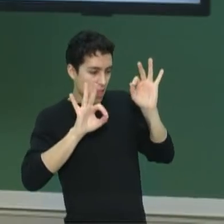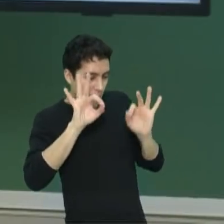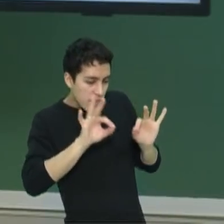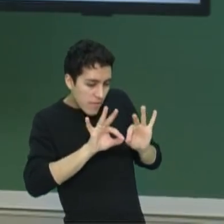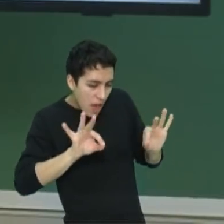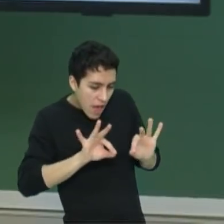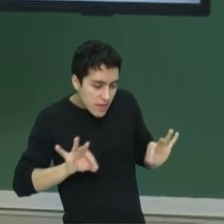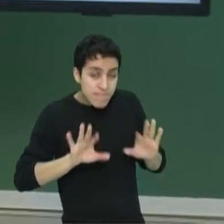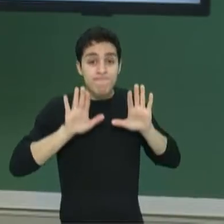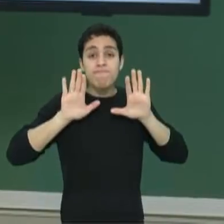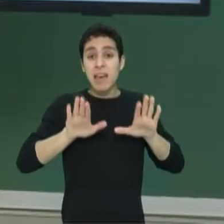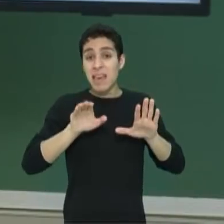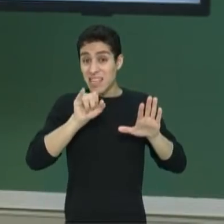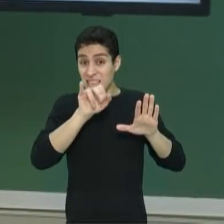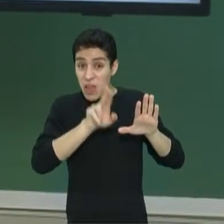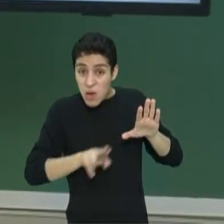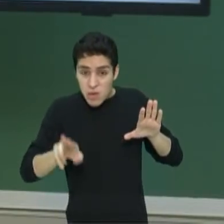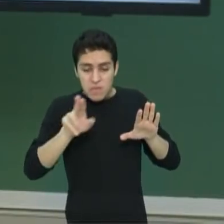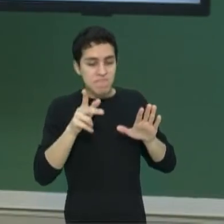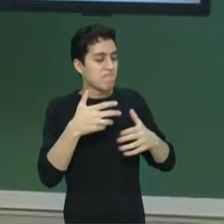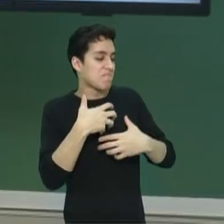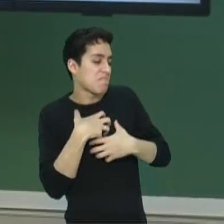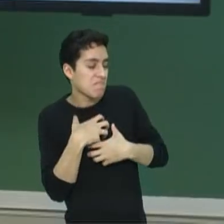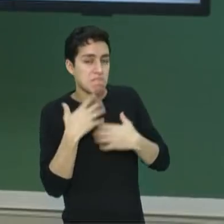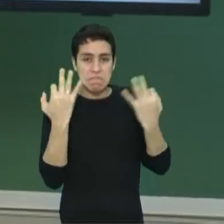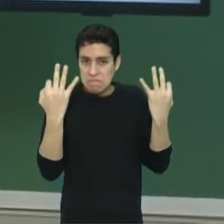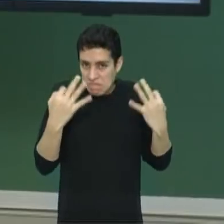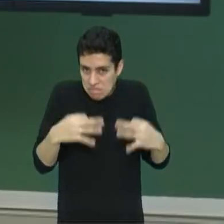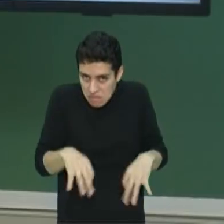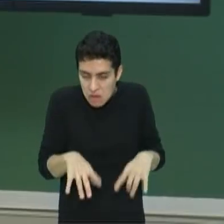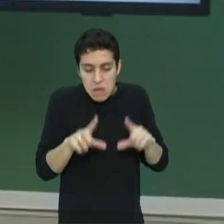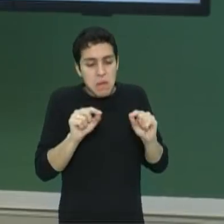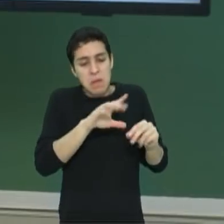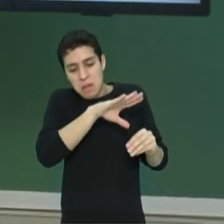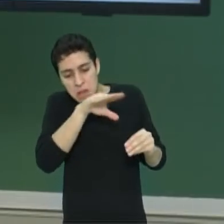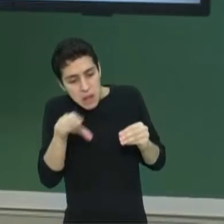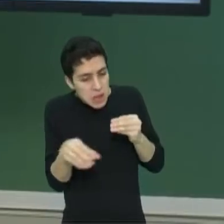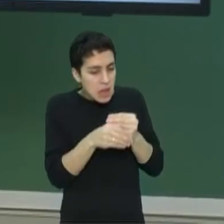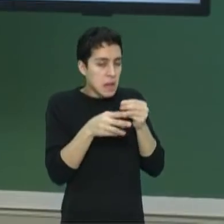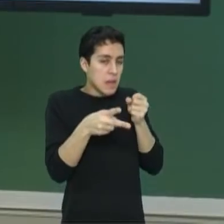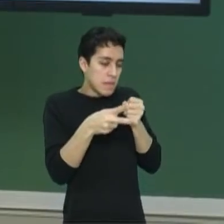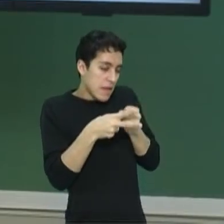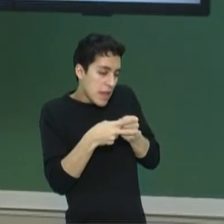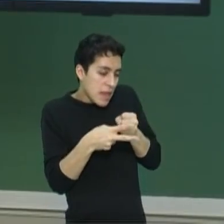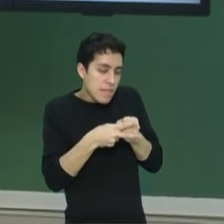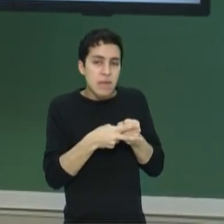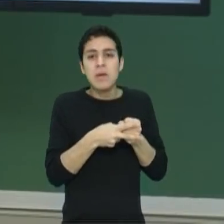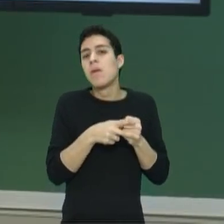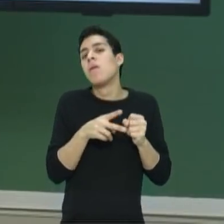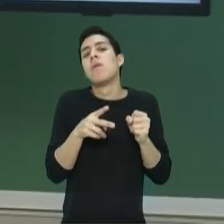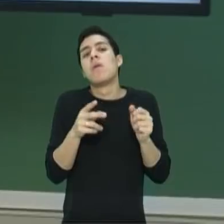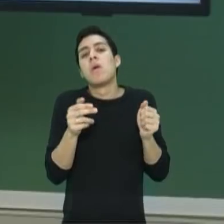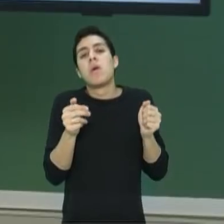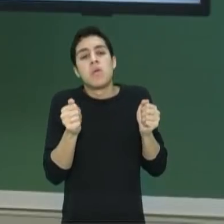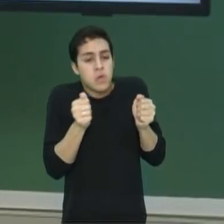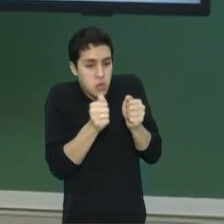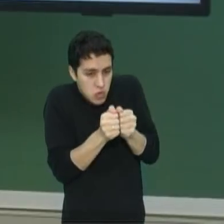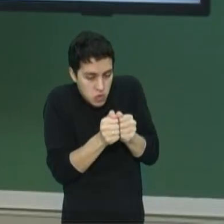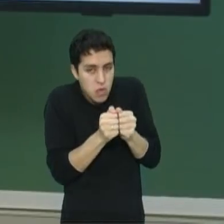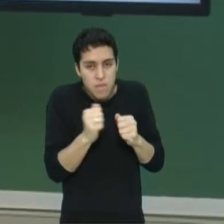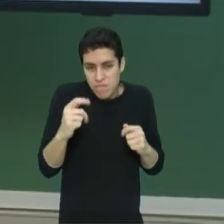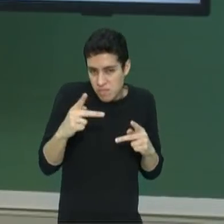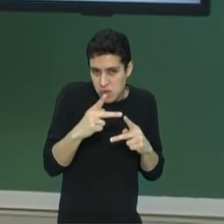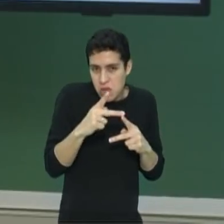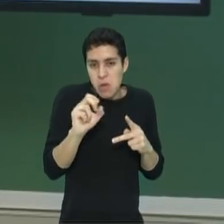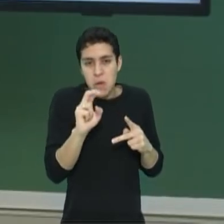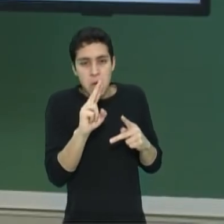aí, mas se utilizaram da forma ali correta, trazendo o complemento verbal com a preposição ou sem